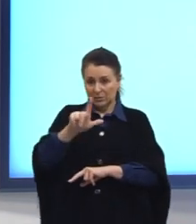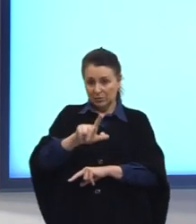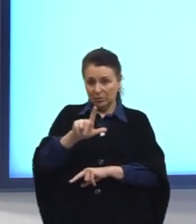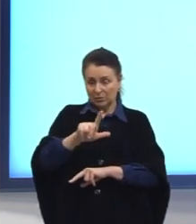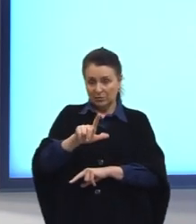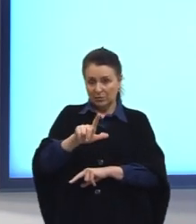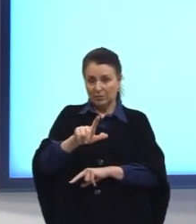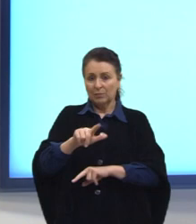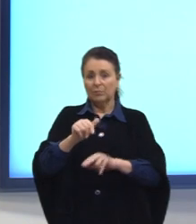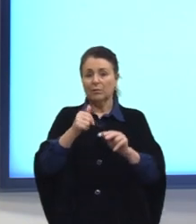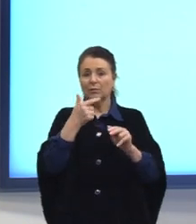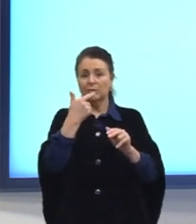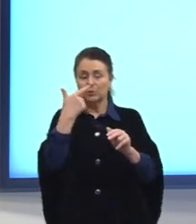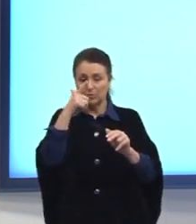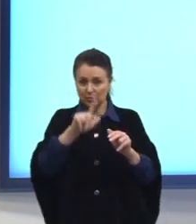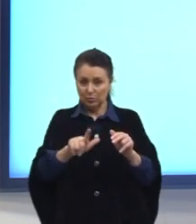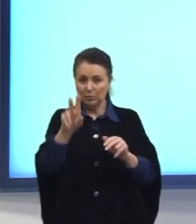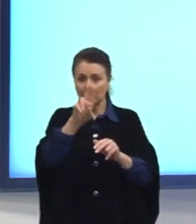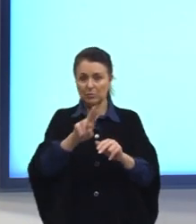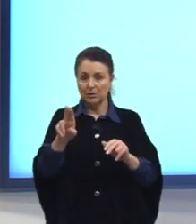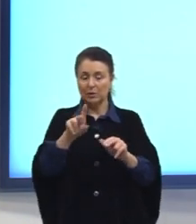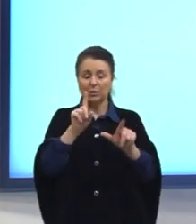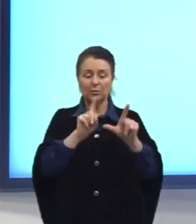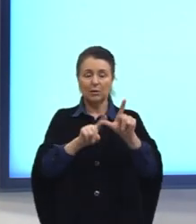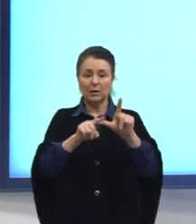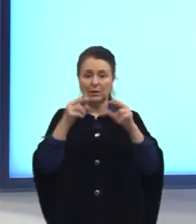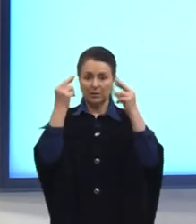a ferida porque aqui a gente tem um Lambda